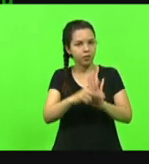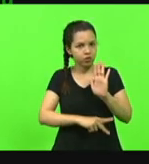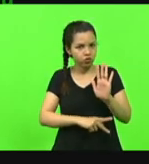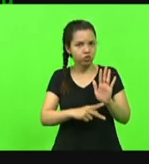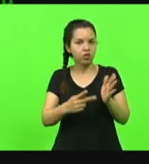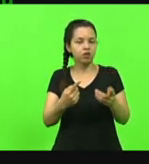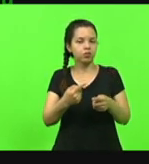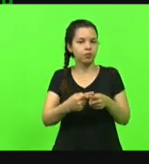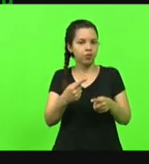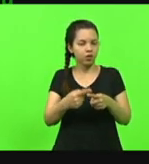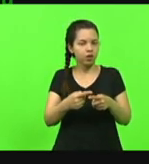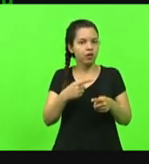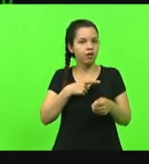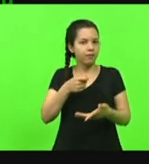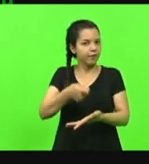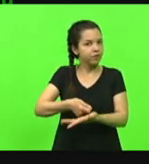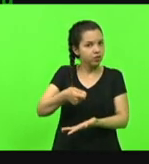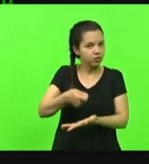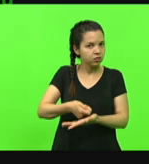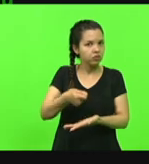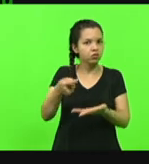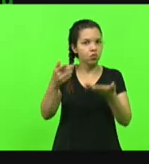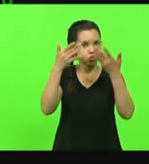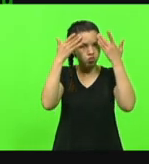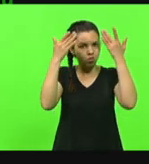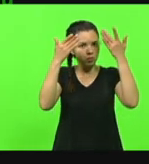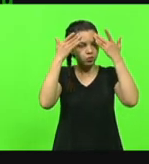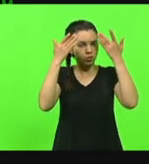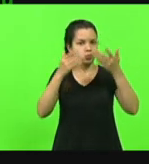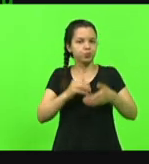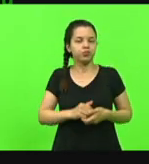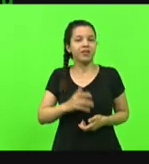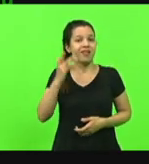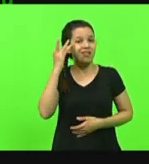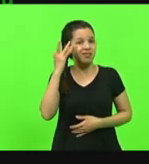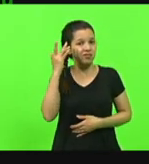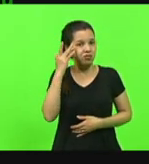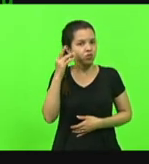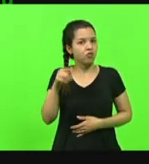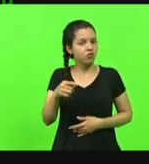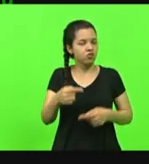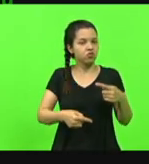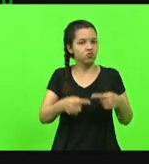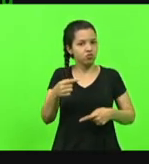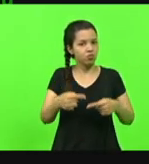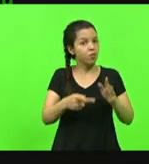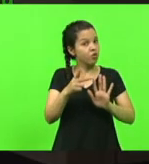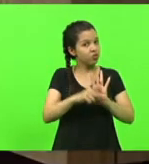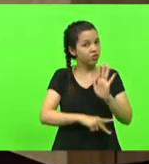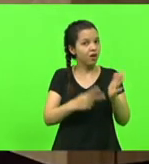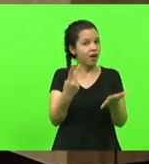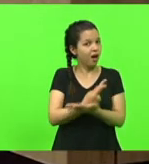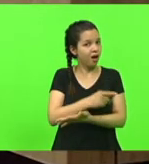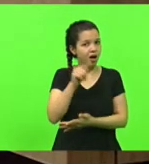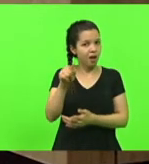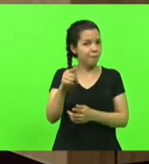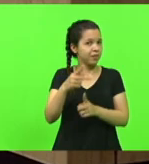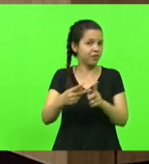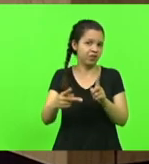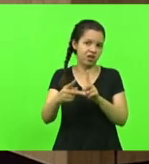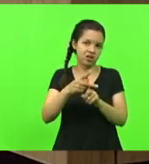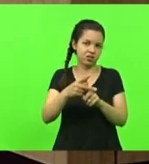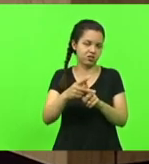uma reivindicação. Zé Milton, eu acho que você está discutindo o projeto errado, esse é o da Previdência. Esse é o Previdência.